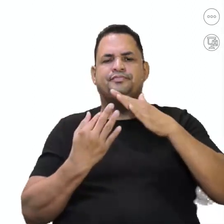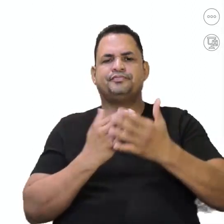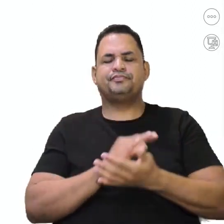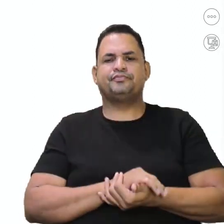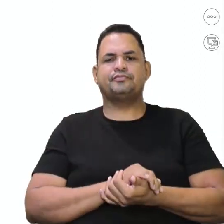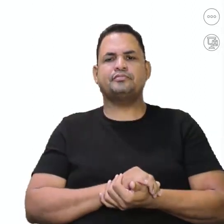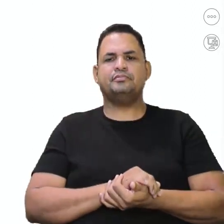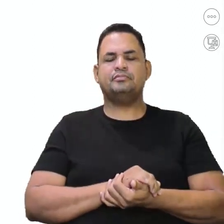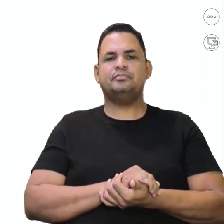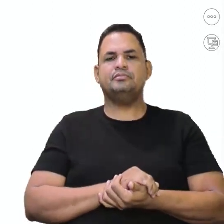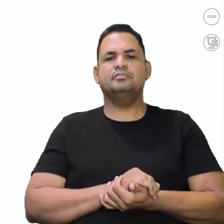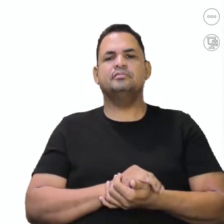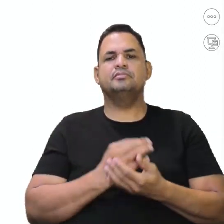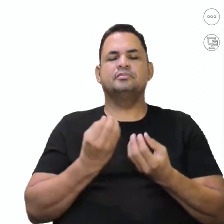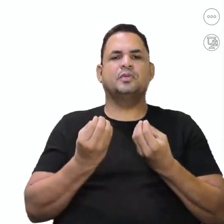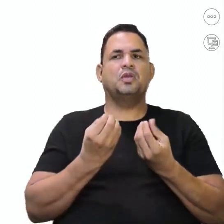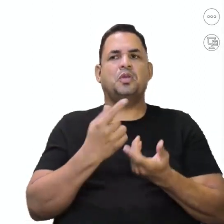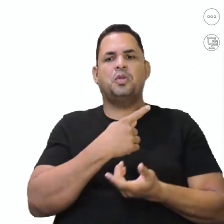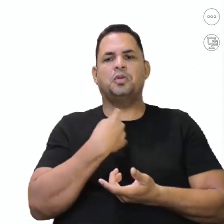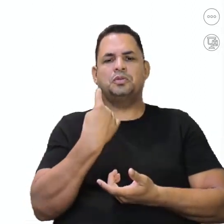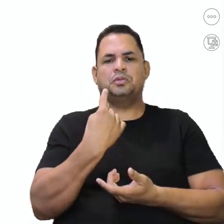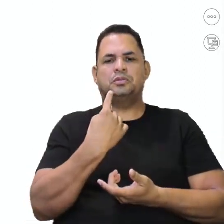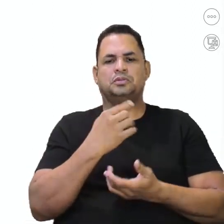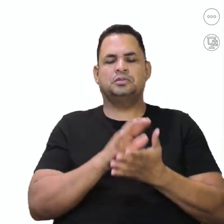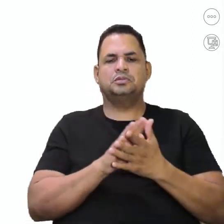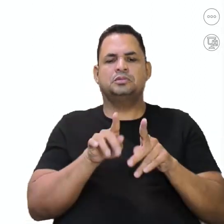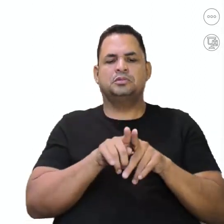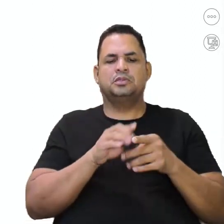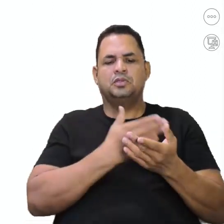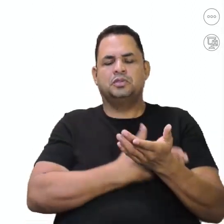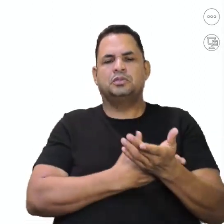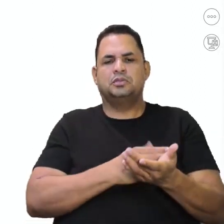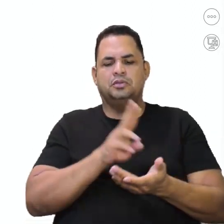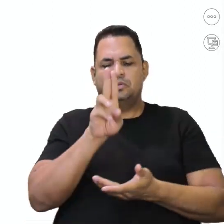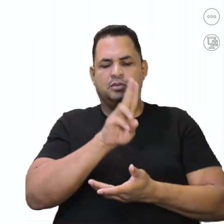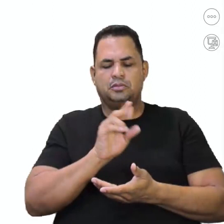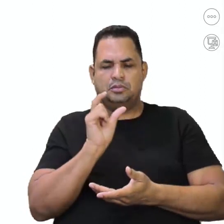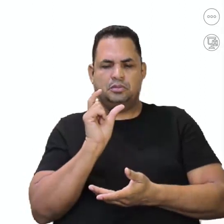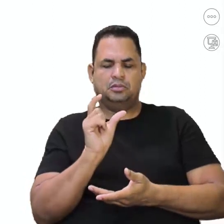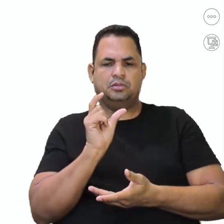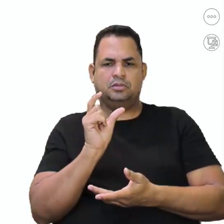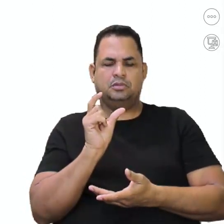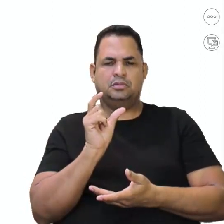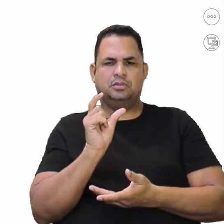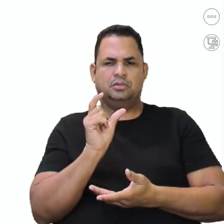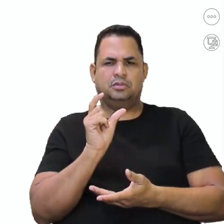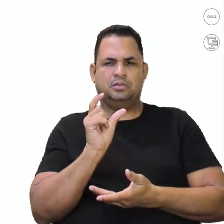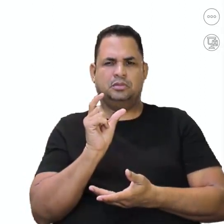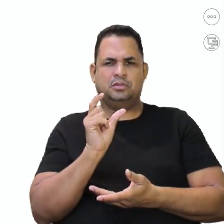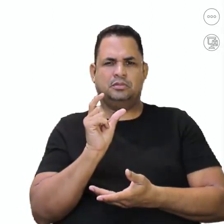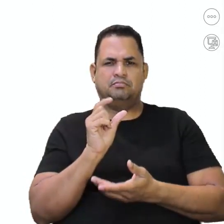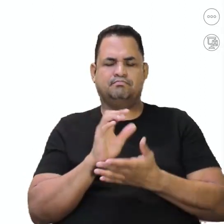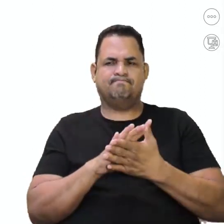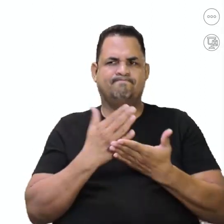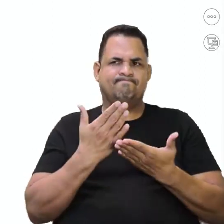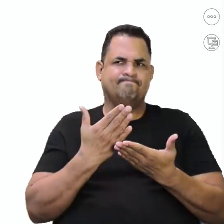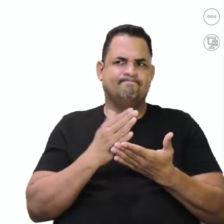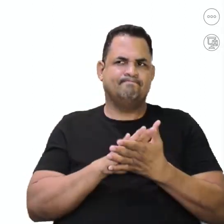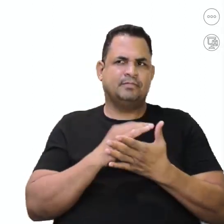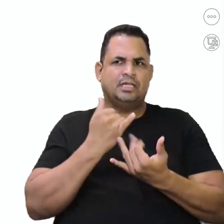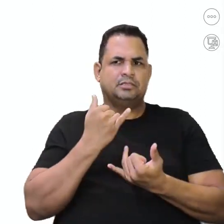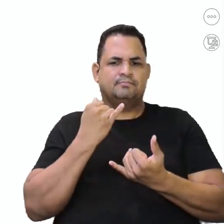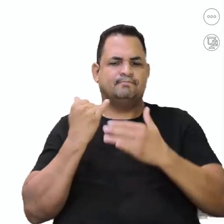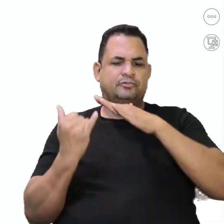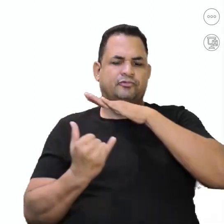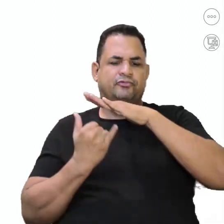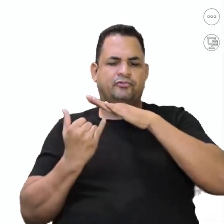nem porto-velhense, como nós aqui também costumamos usar palavras que nós achamos mais